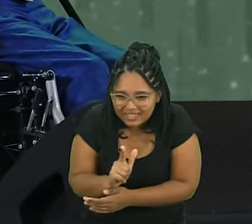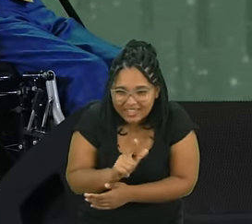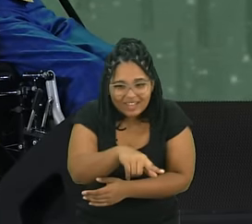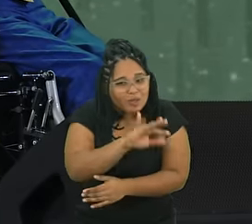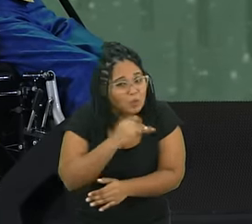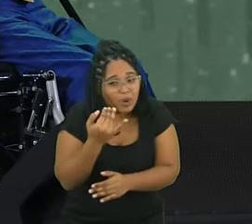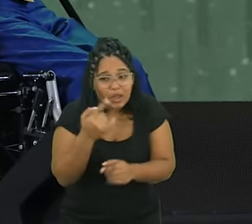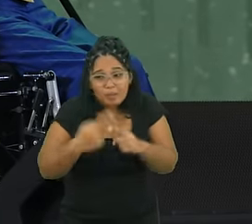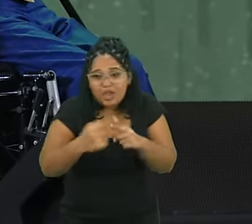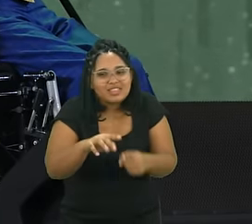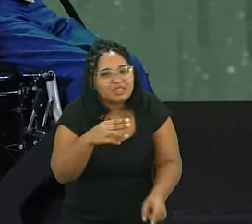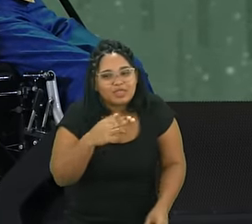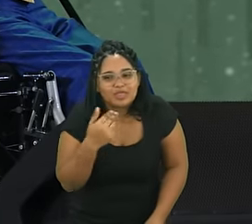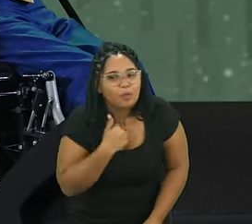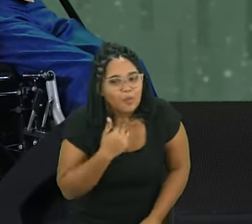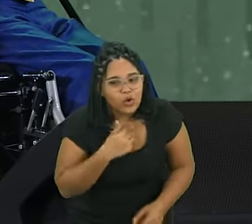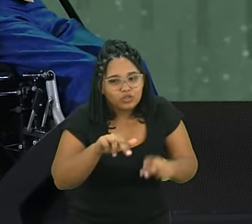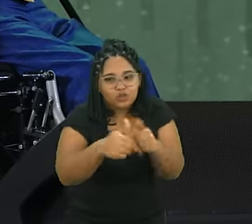segunda e última vez.